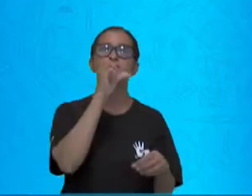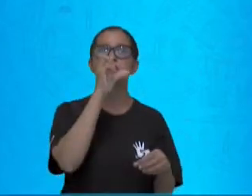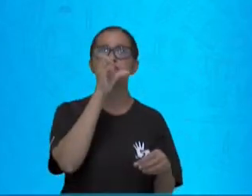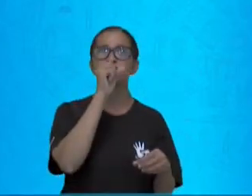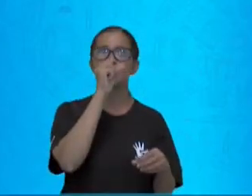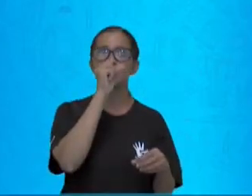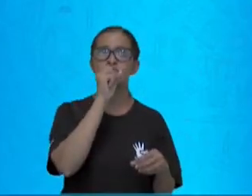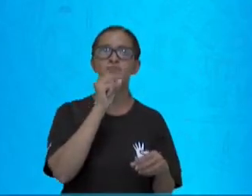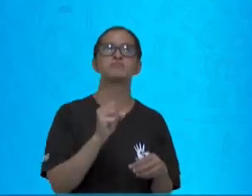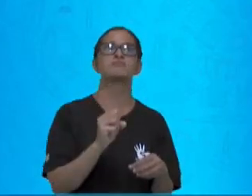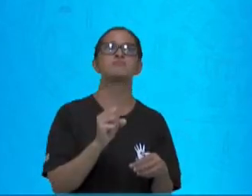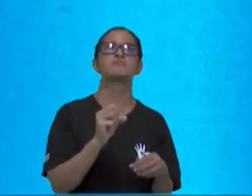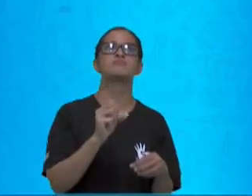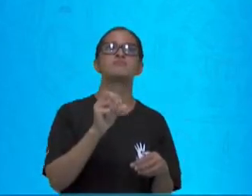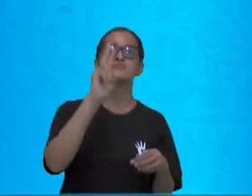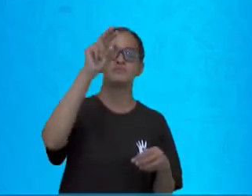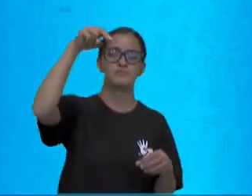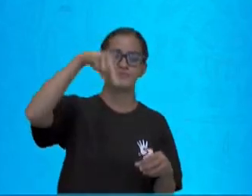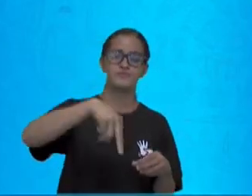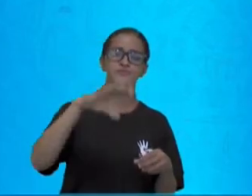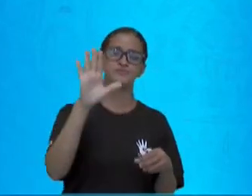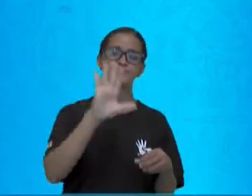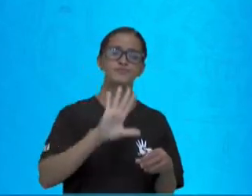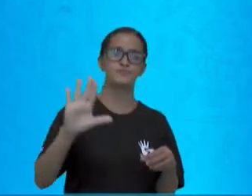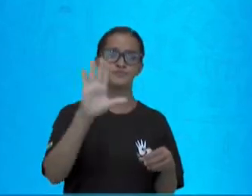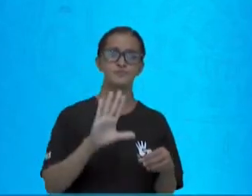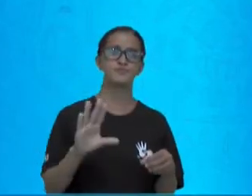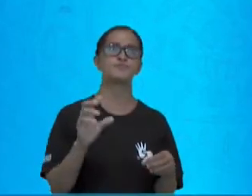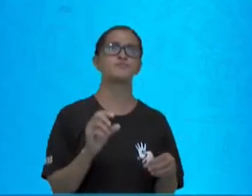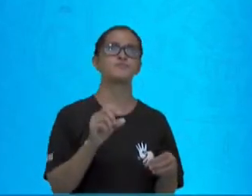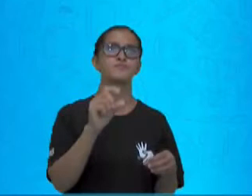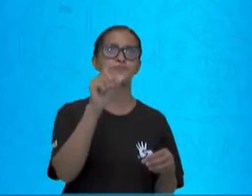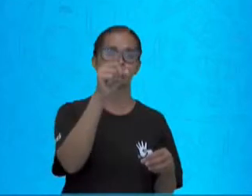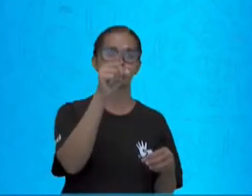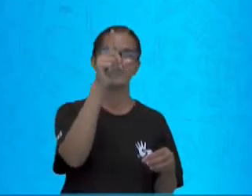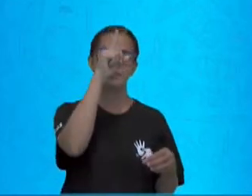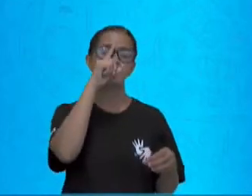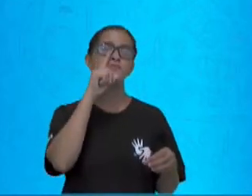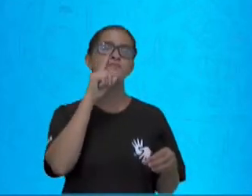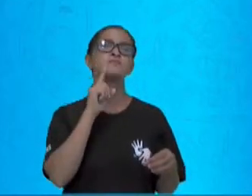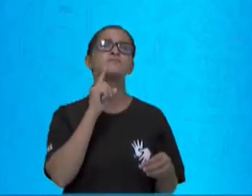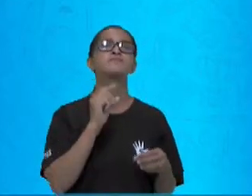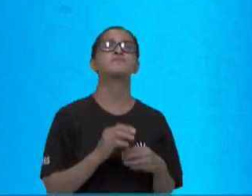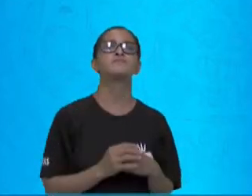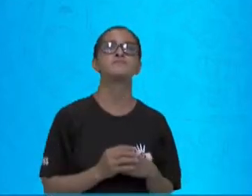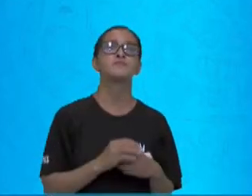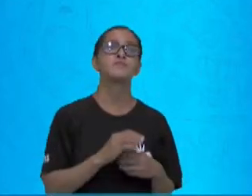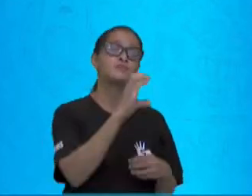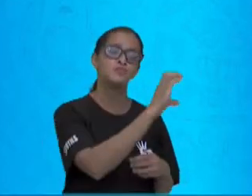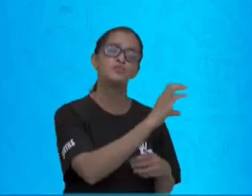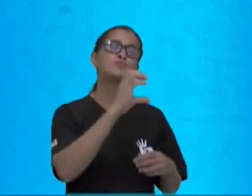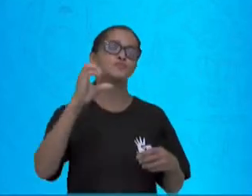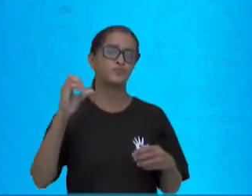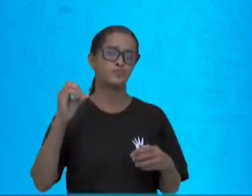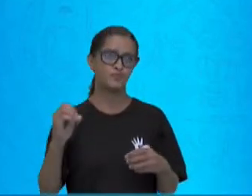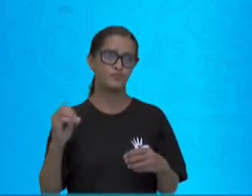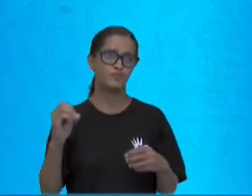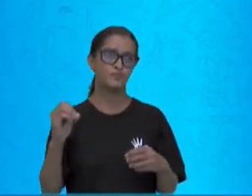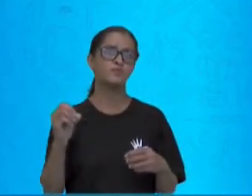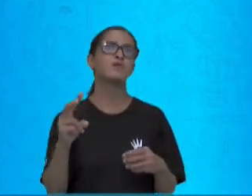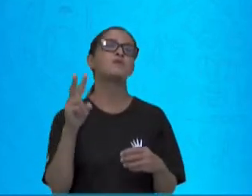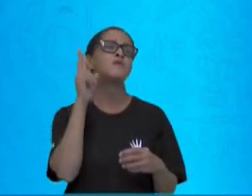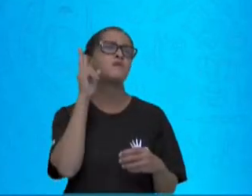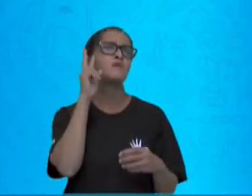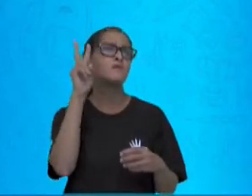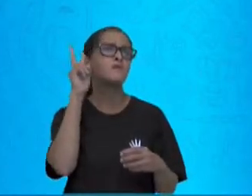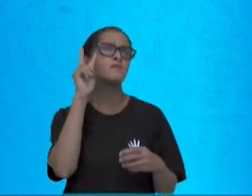tenho a região do Nordeste. Essa parte aqui amarela nós temos o Centro-Oeste. Vale lembrar também